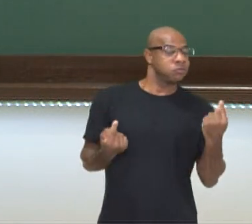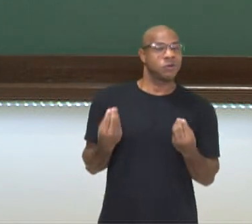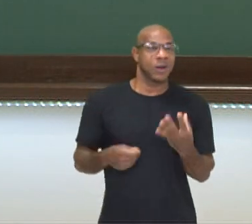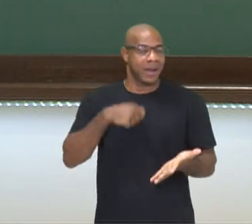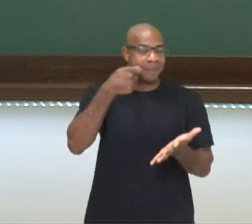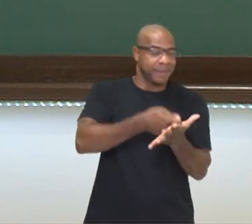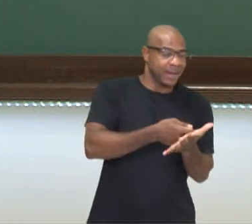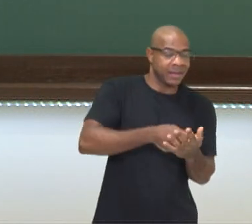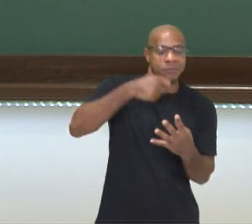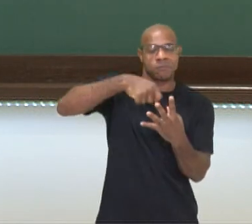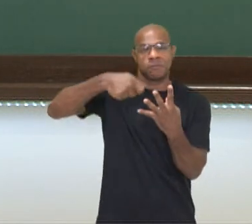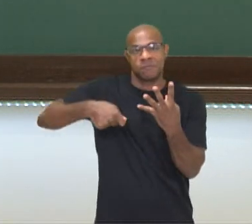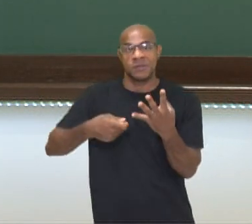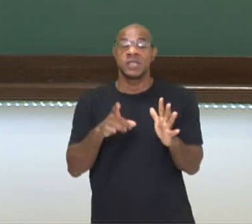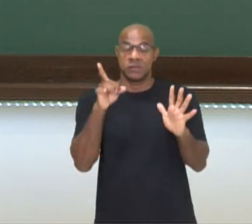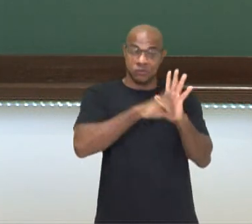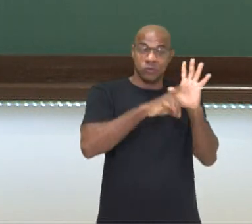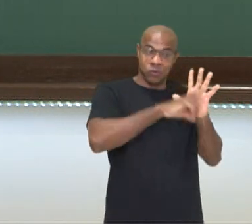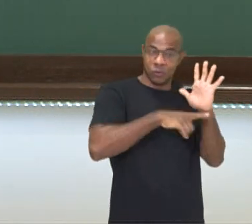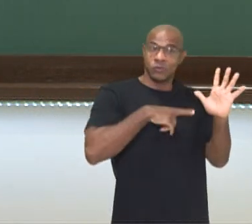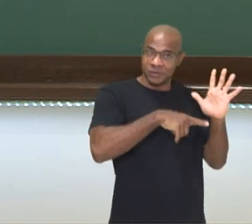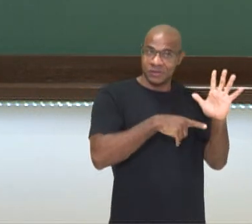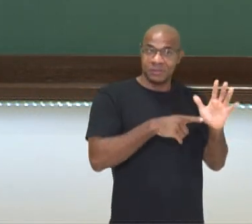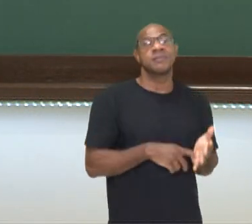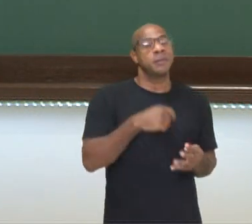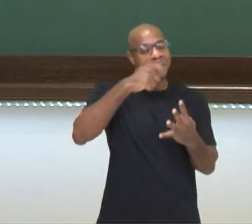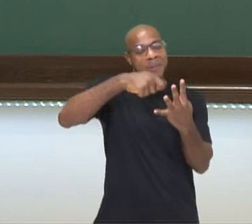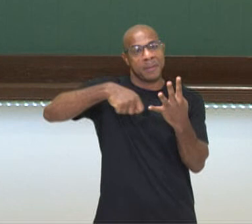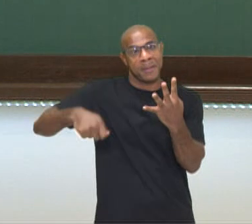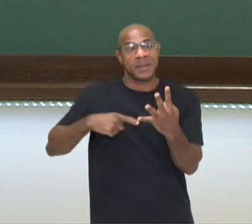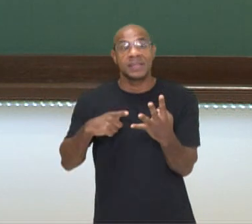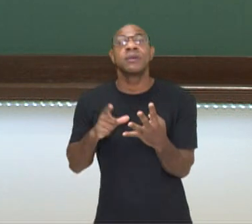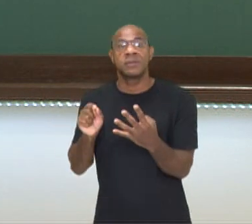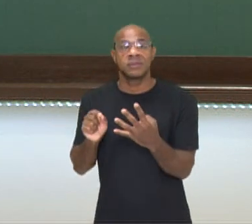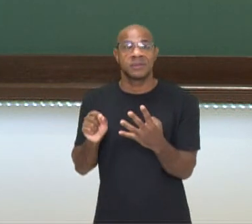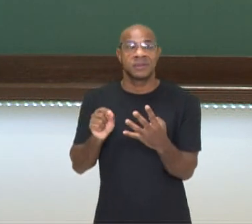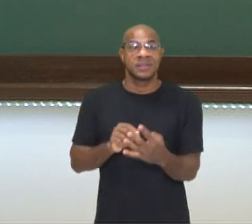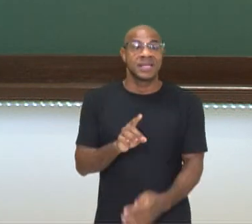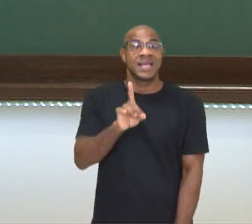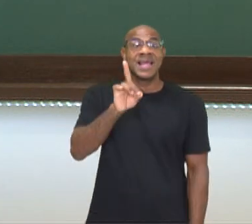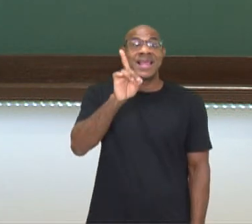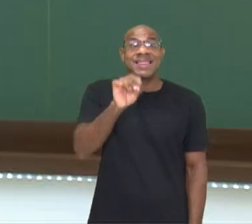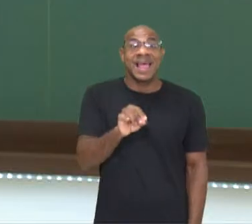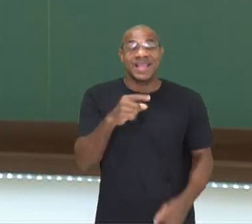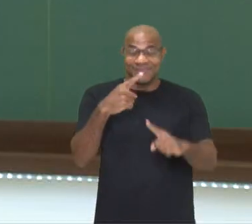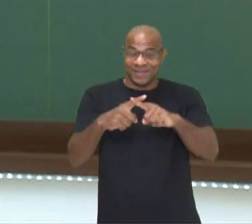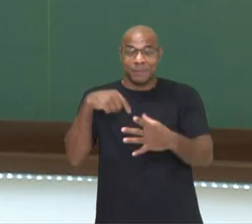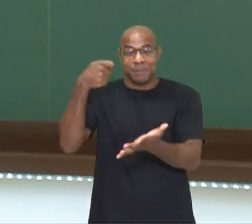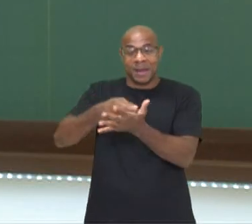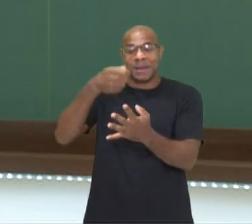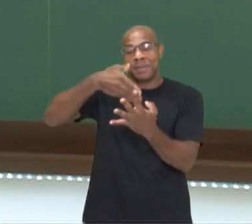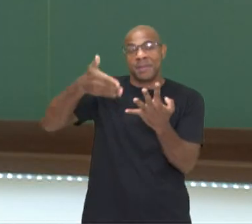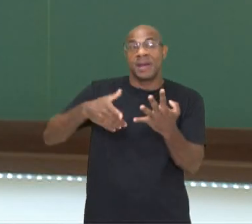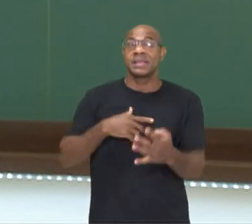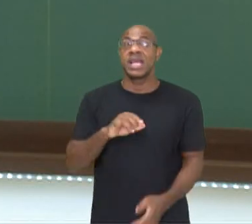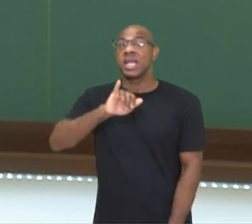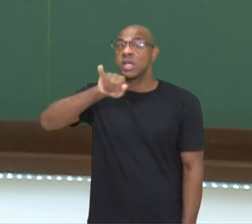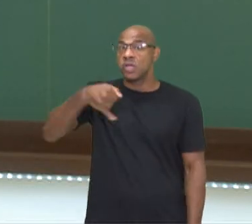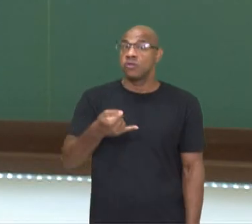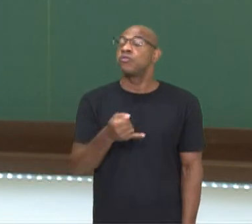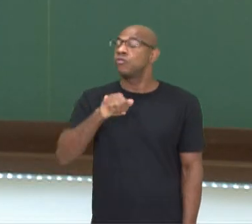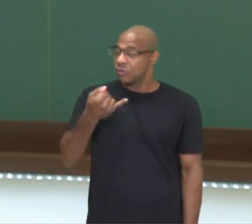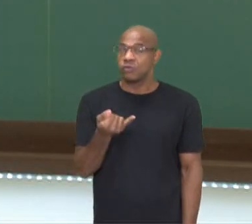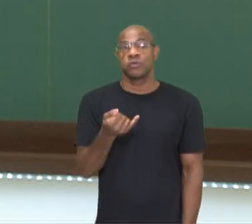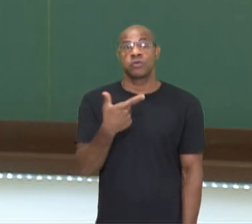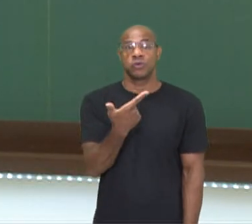vista tem um desconto de 5%, a prazo tem o quê? Vai pagar em 10 vezes, com uma taxa de juros